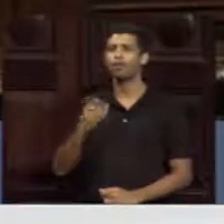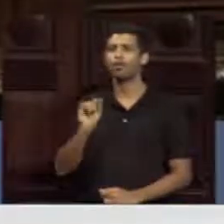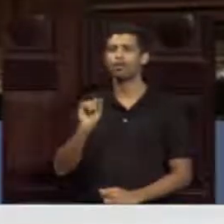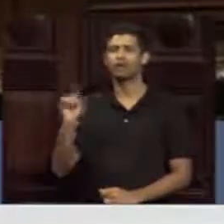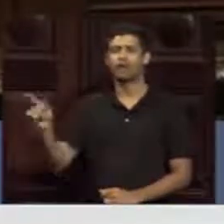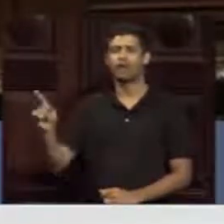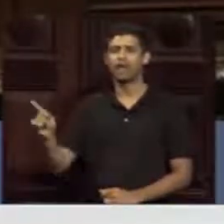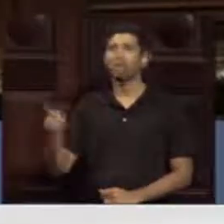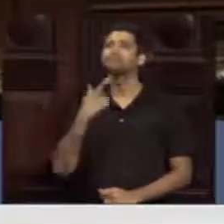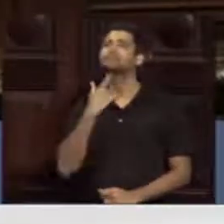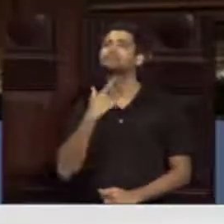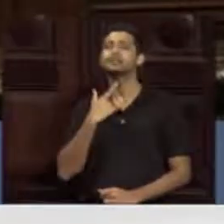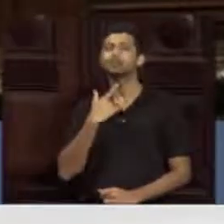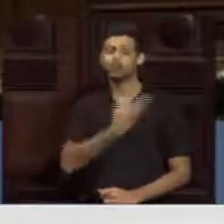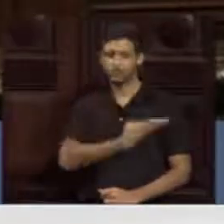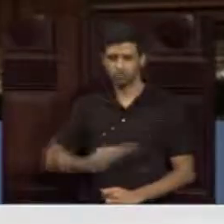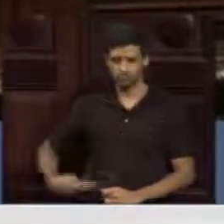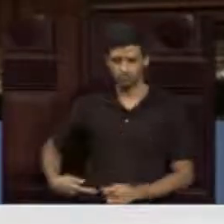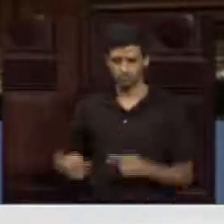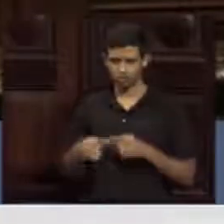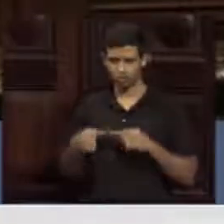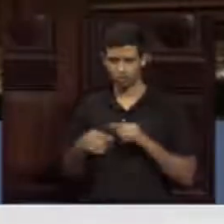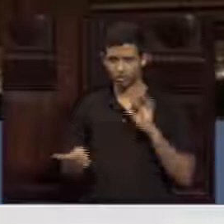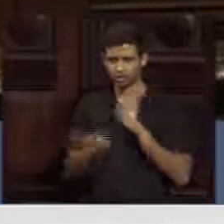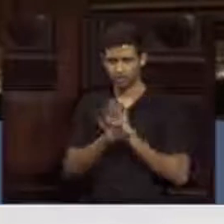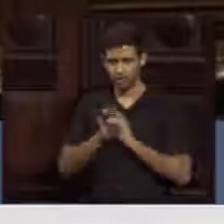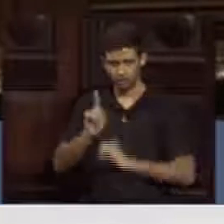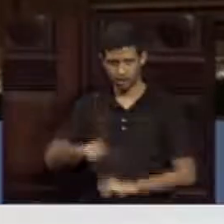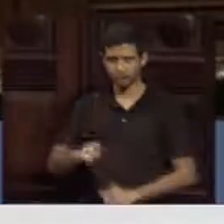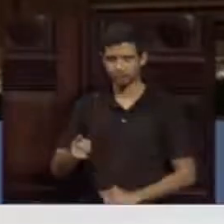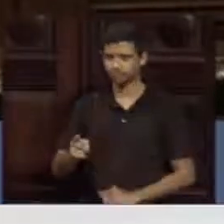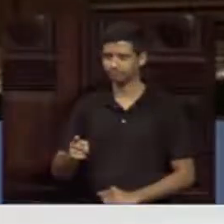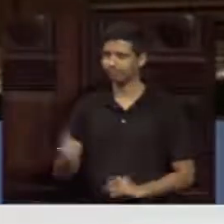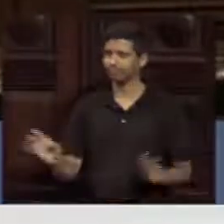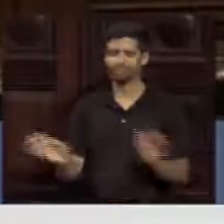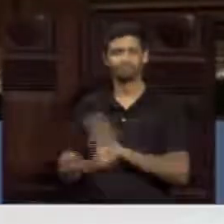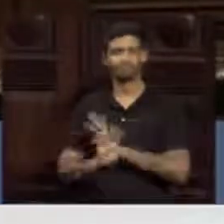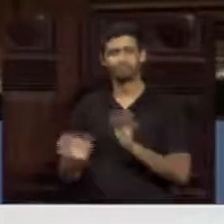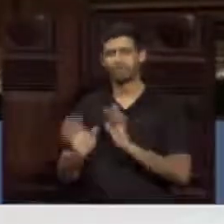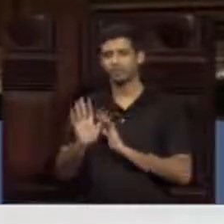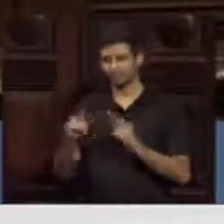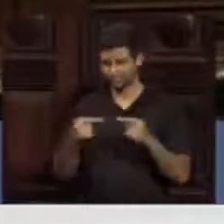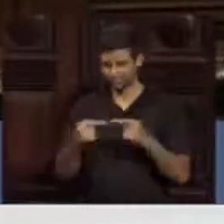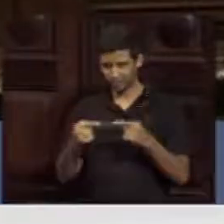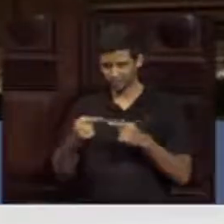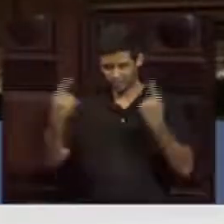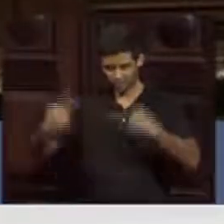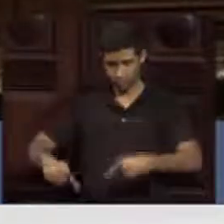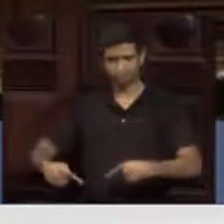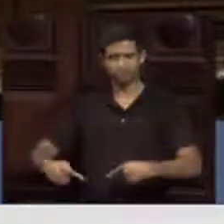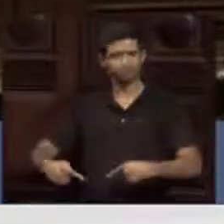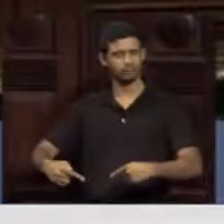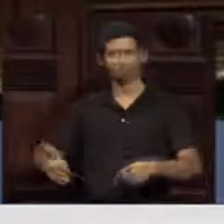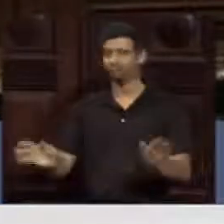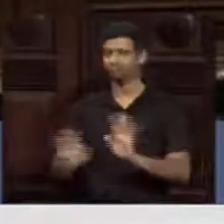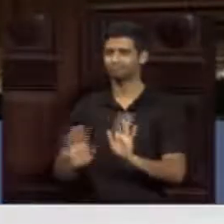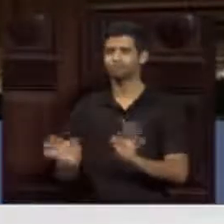governo não era técnico, nem tampouco político, era um interesse